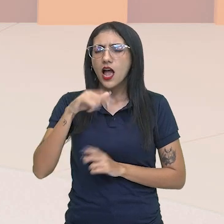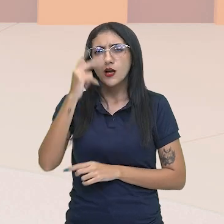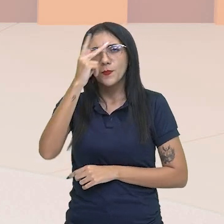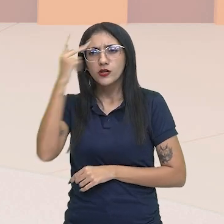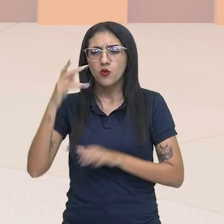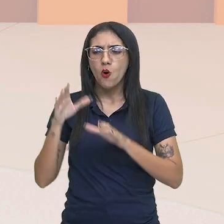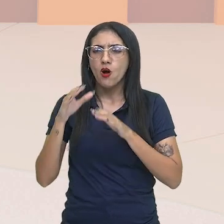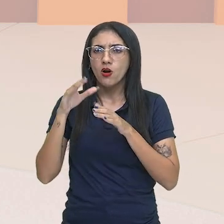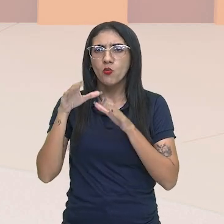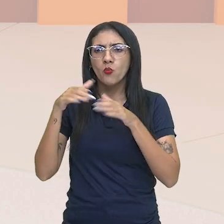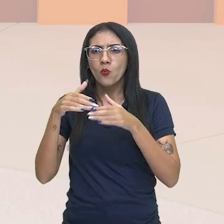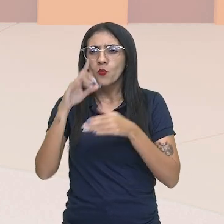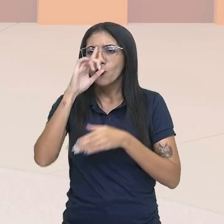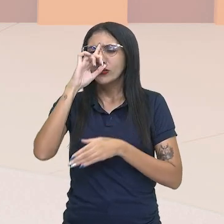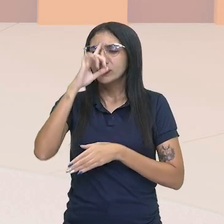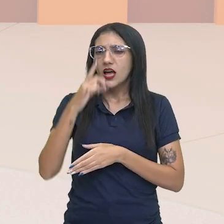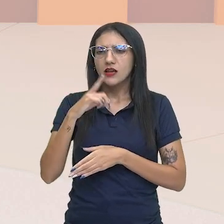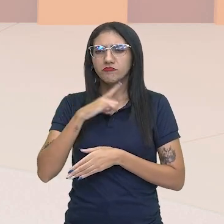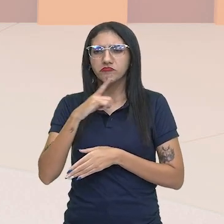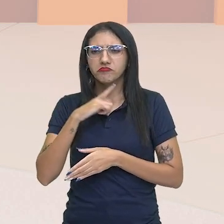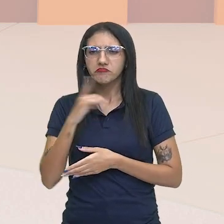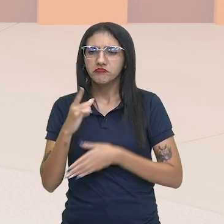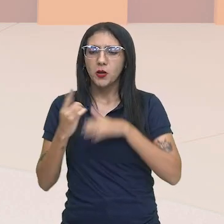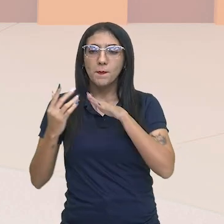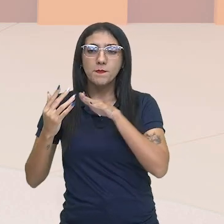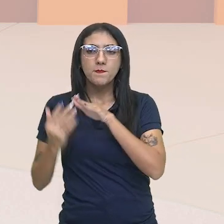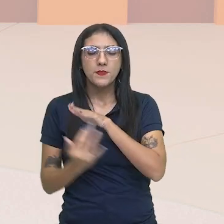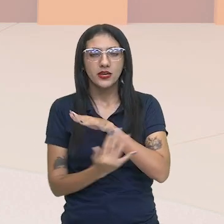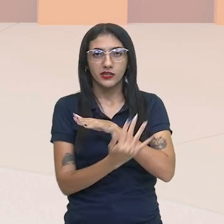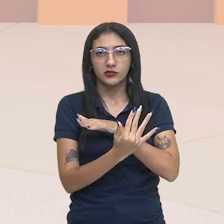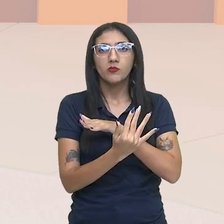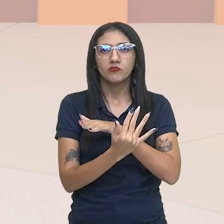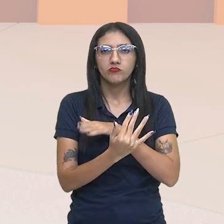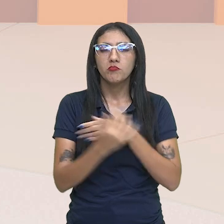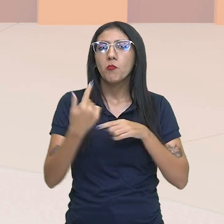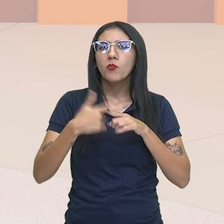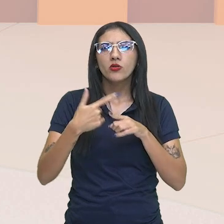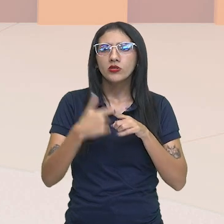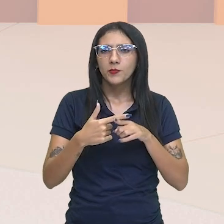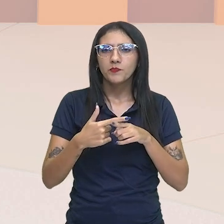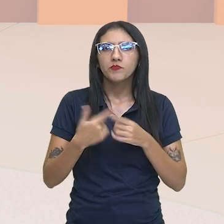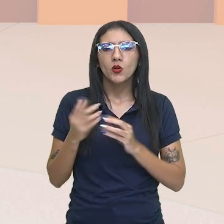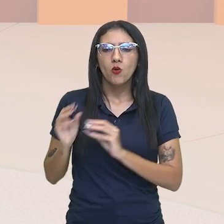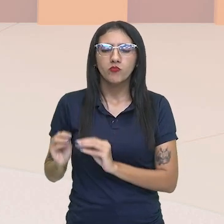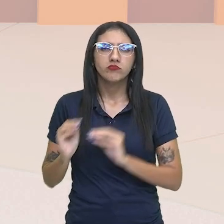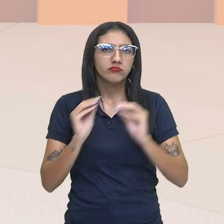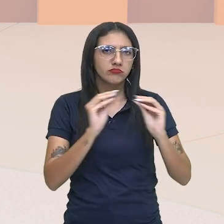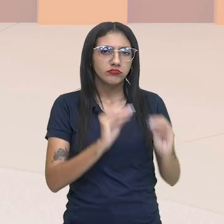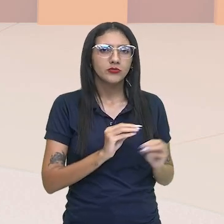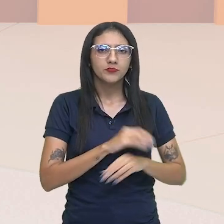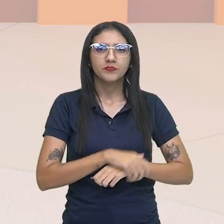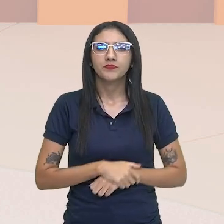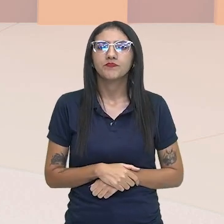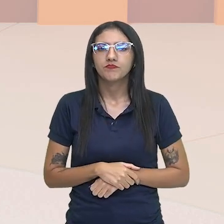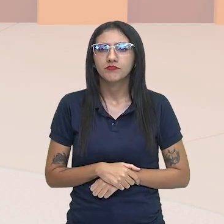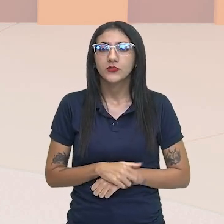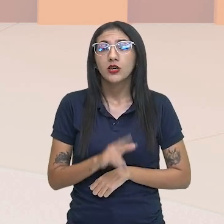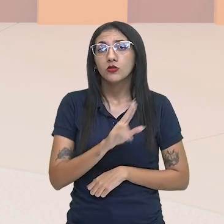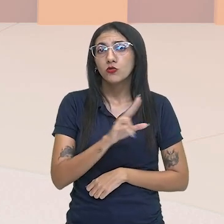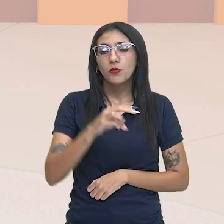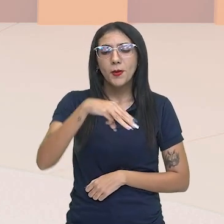esse indivíduo a fazer aí, a realizar esse deslocamento de um lugar para o outro, que chamamos